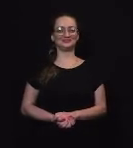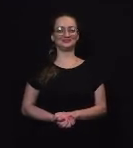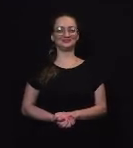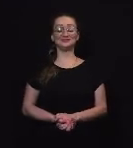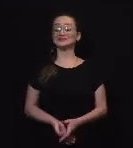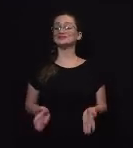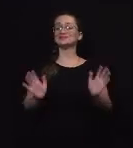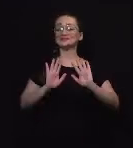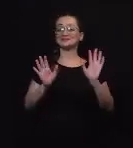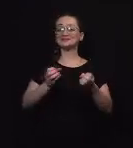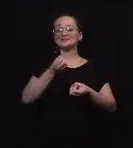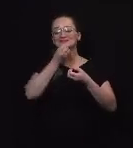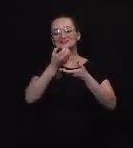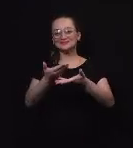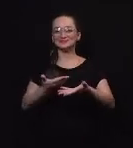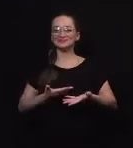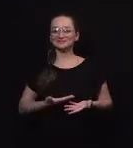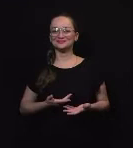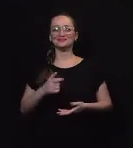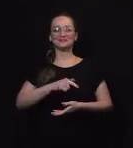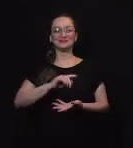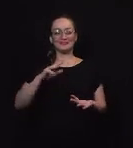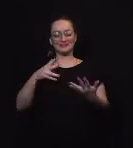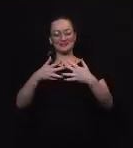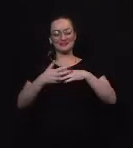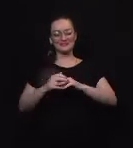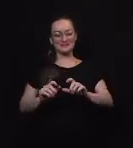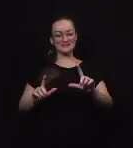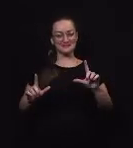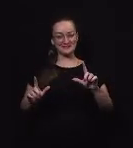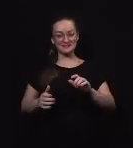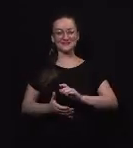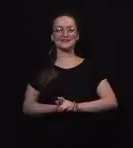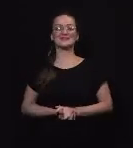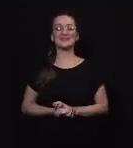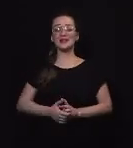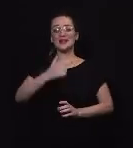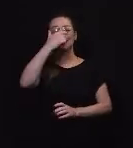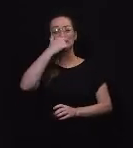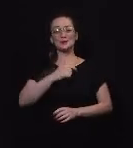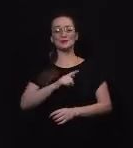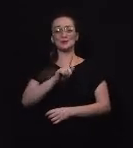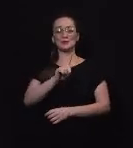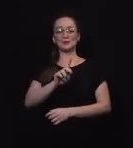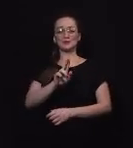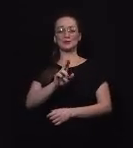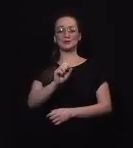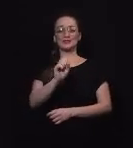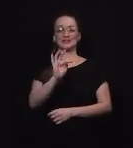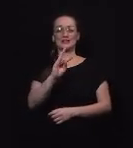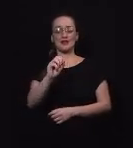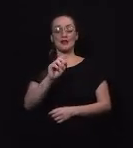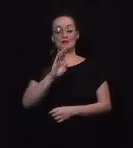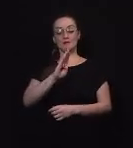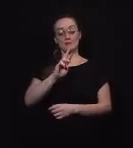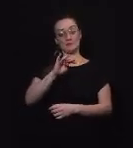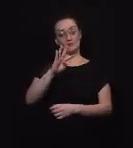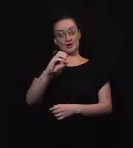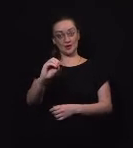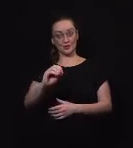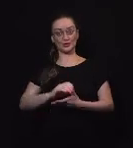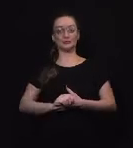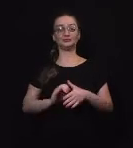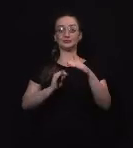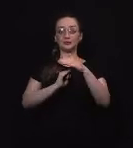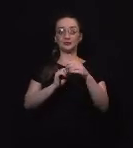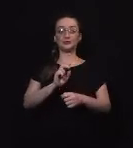Olá, sejam bem-vindos ao Cidadania em Cena. Eu sou Gustavo Brito, do Instituto Votorantim.